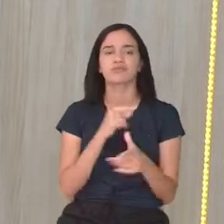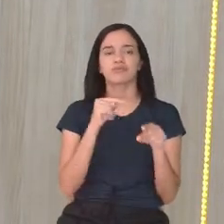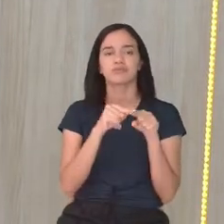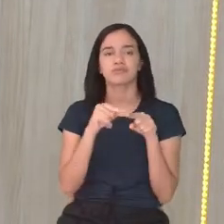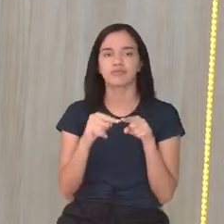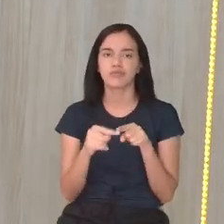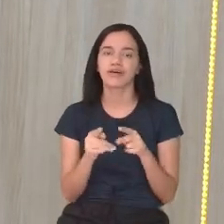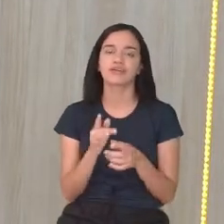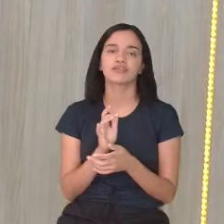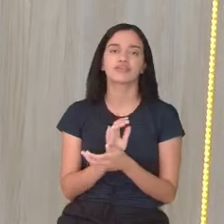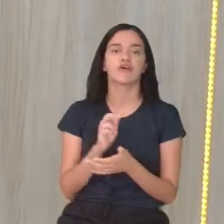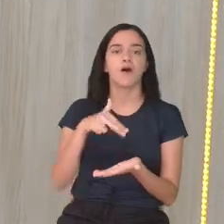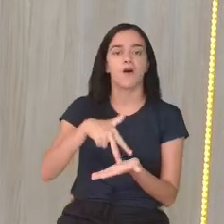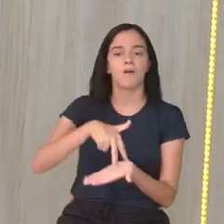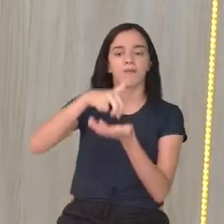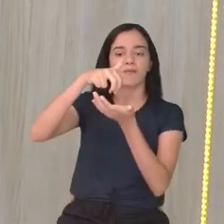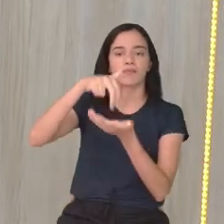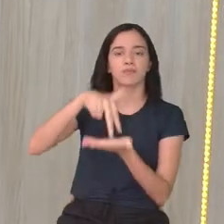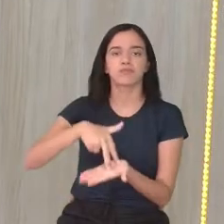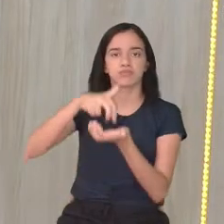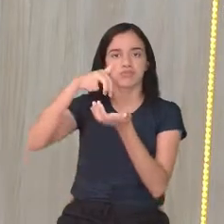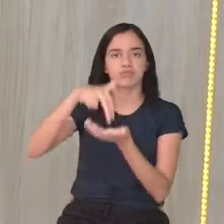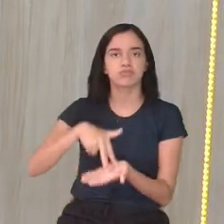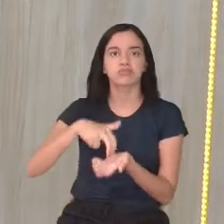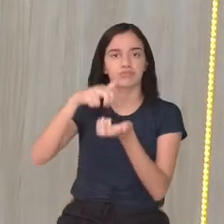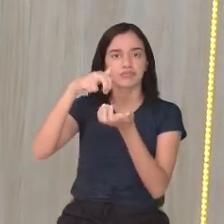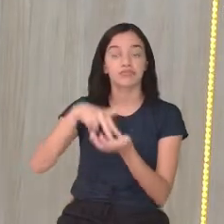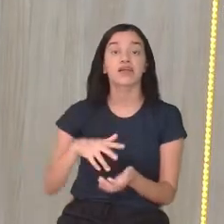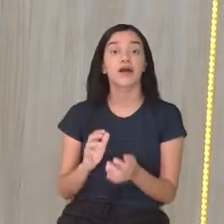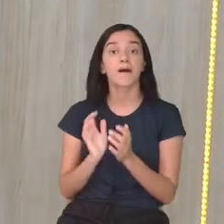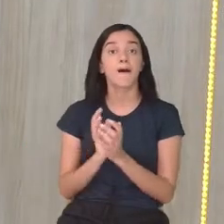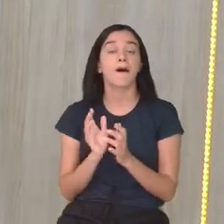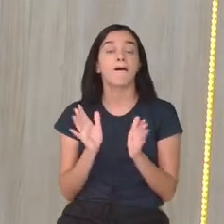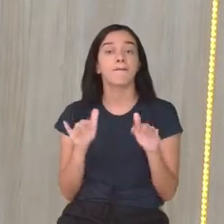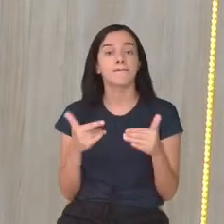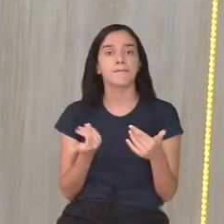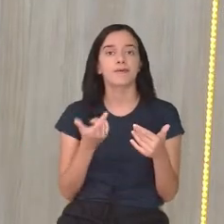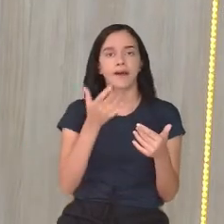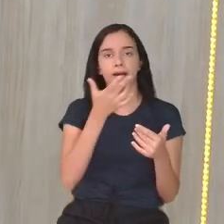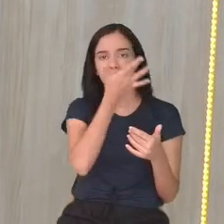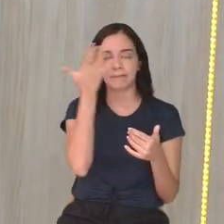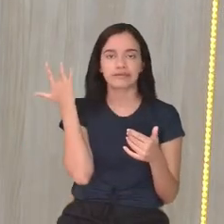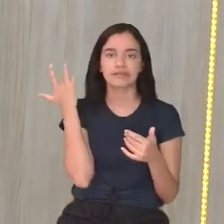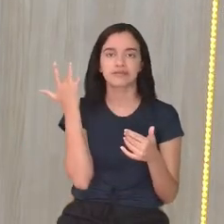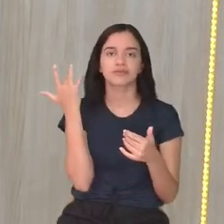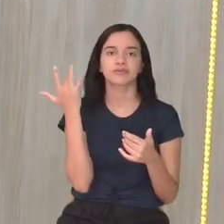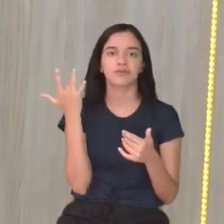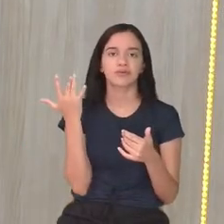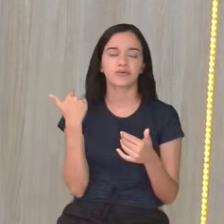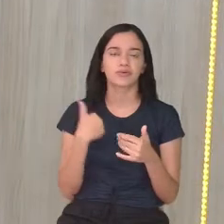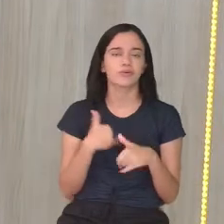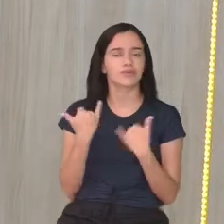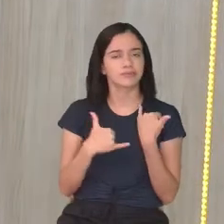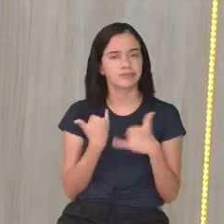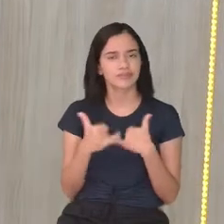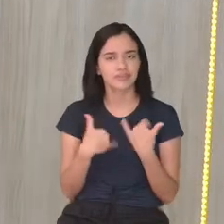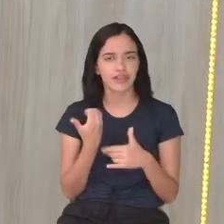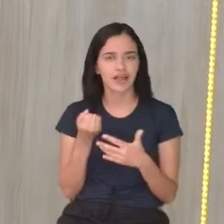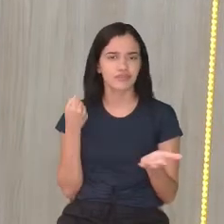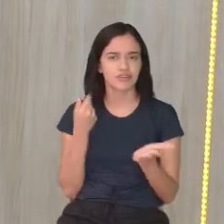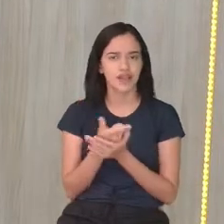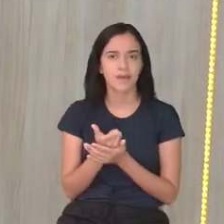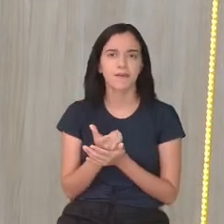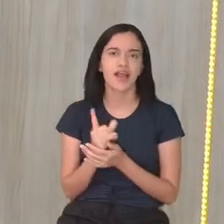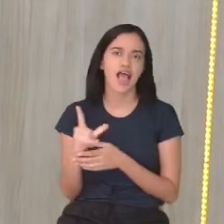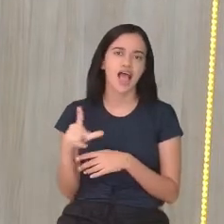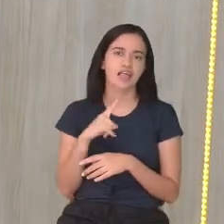bota lá um pula-pula, uma cama elástica, pra pessoa ir e ficar lá brincando, né? Você paga, né? Às